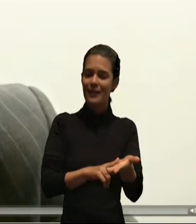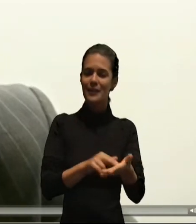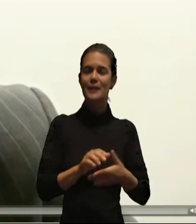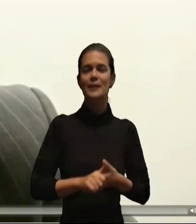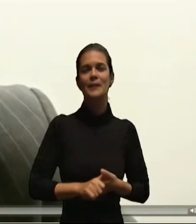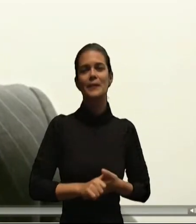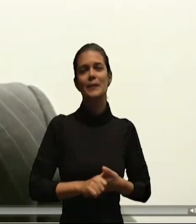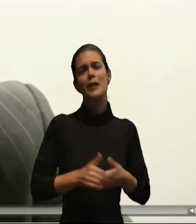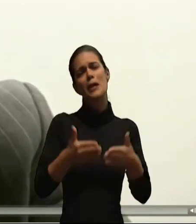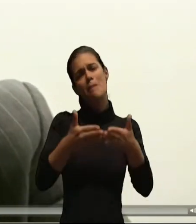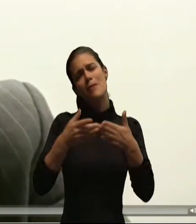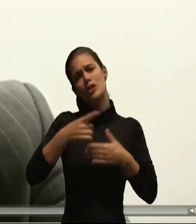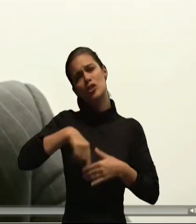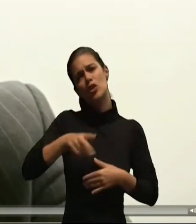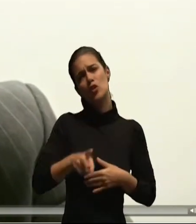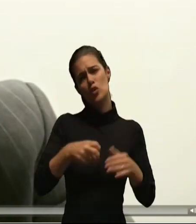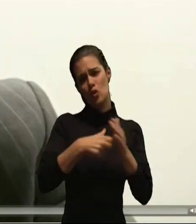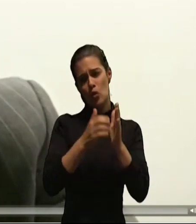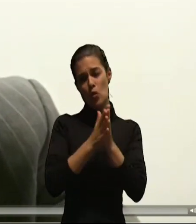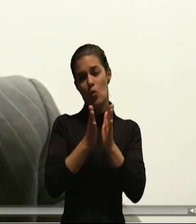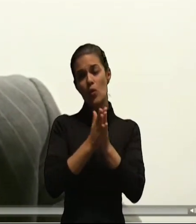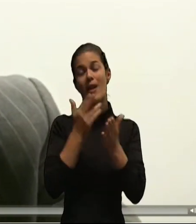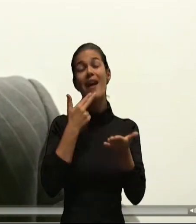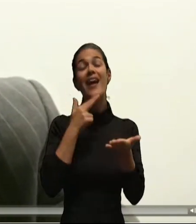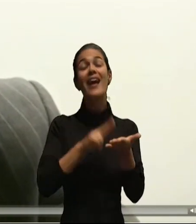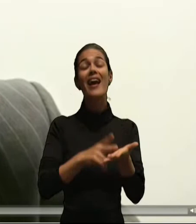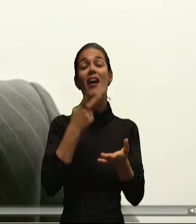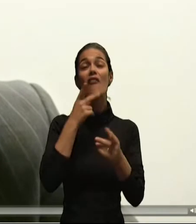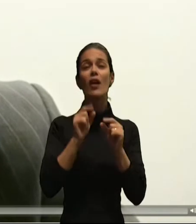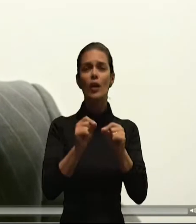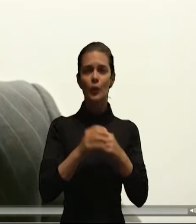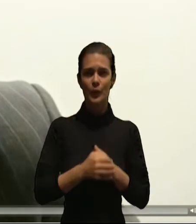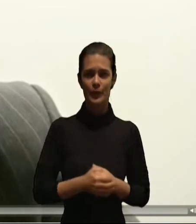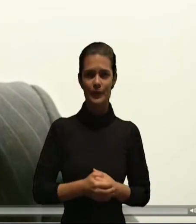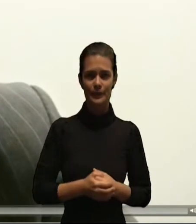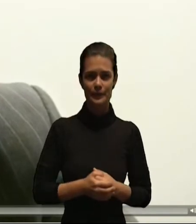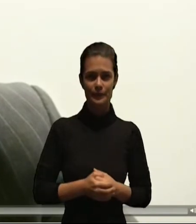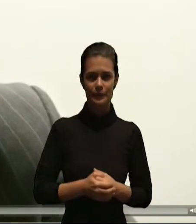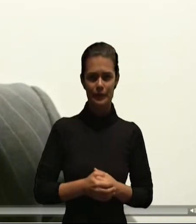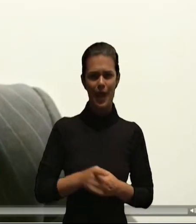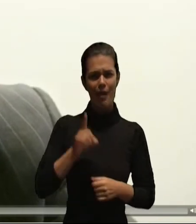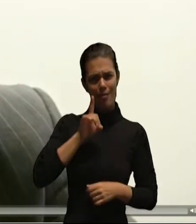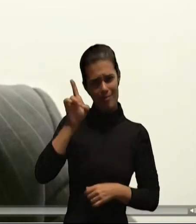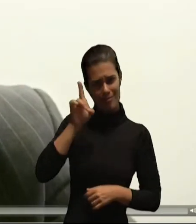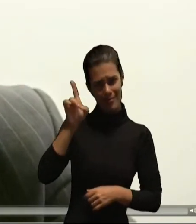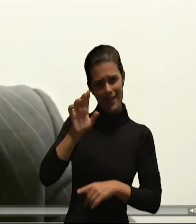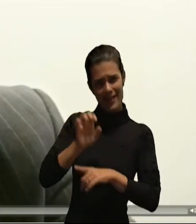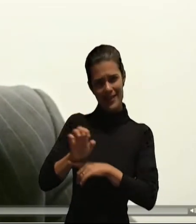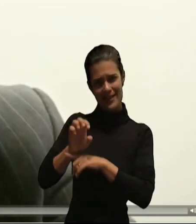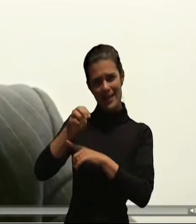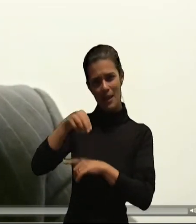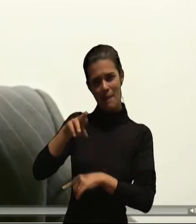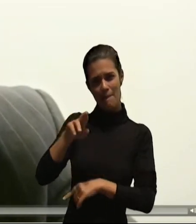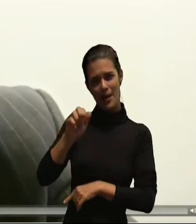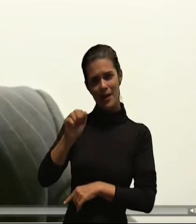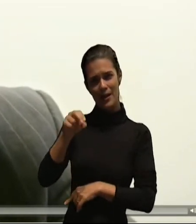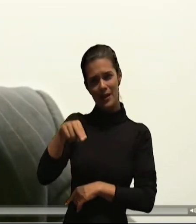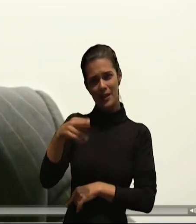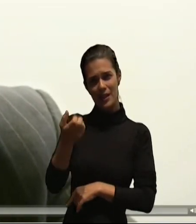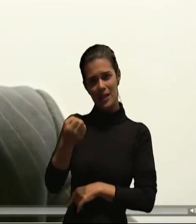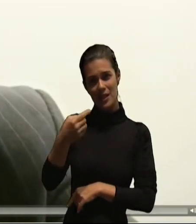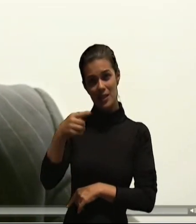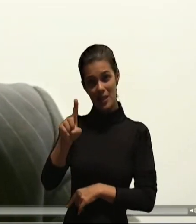nossas orações. Ele diz assim: o desafio da MEAP Maranhão é compor uma equipe missionária